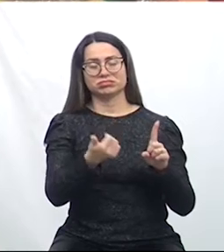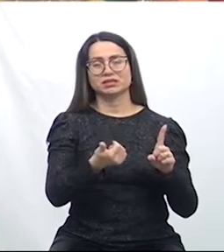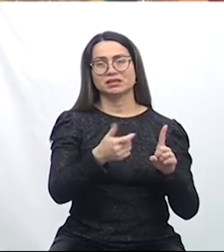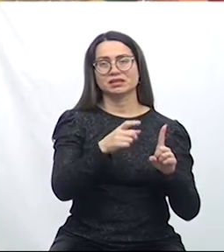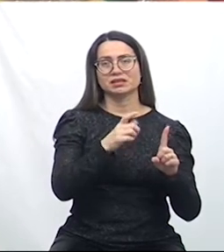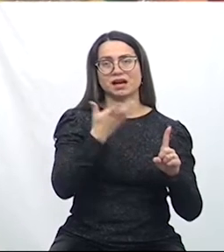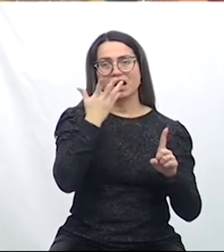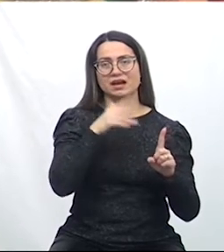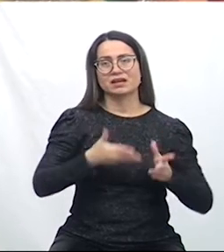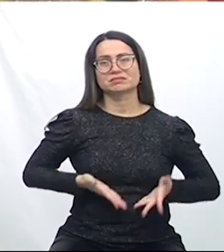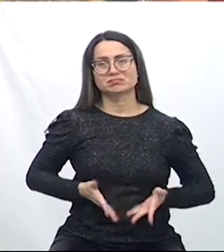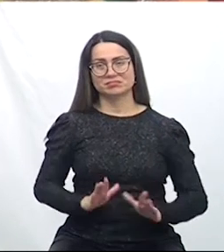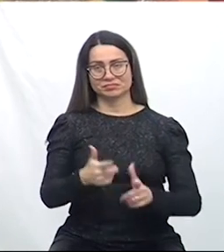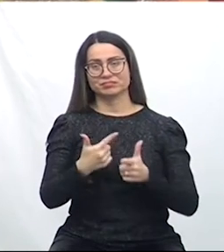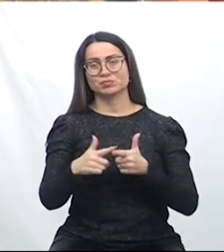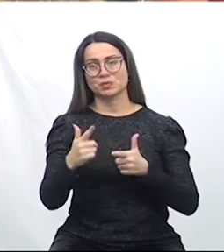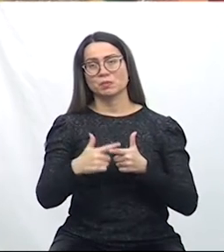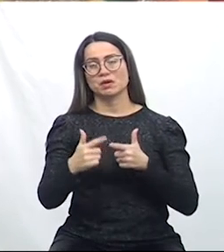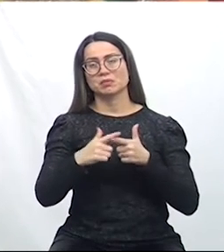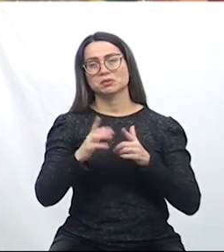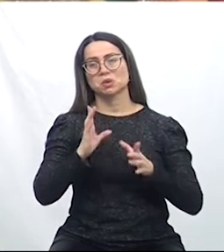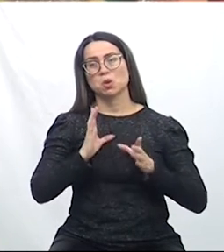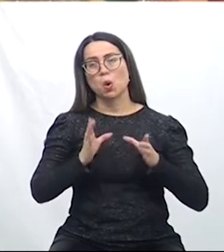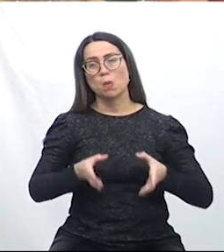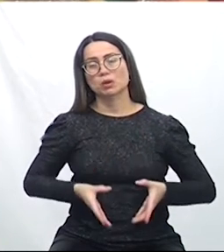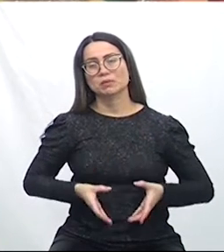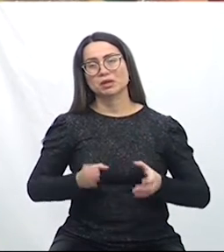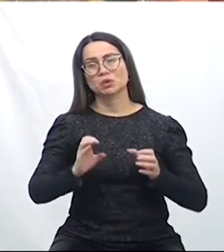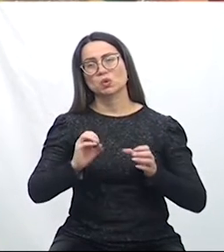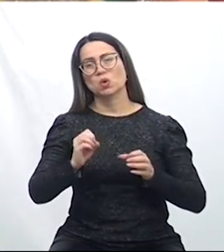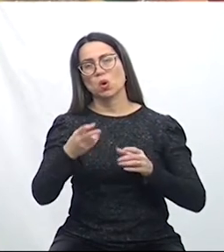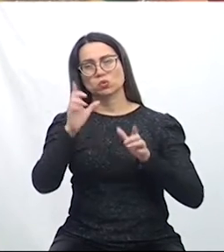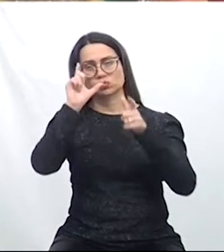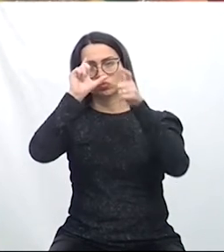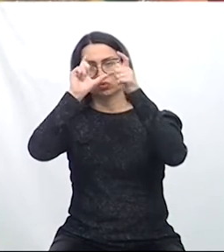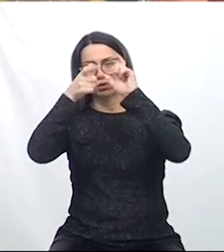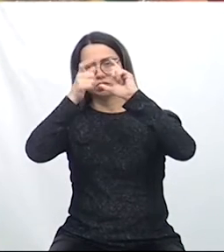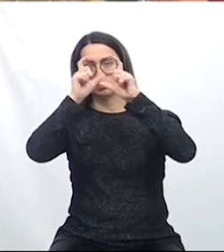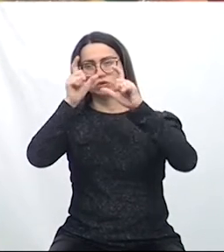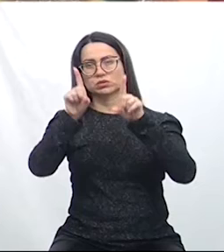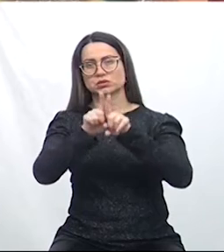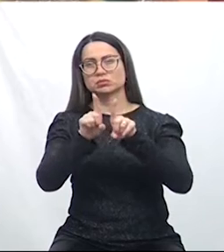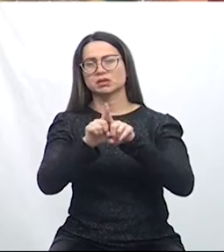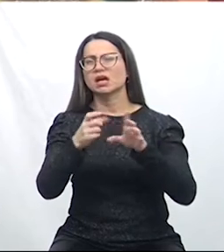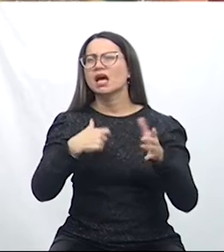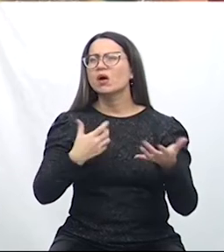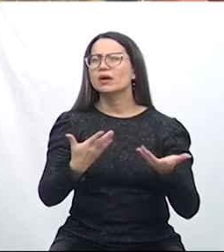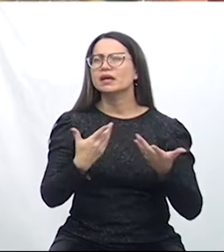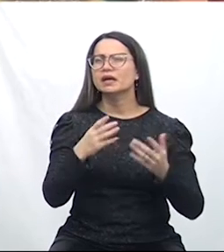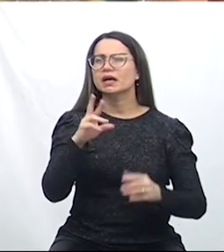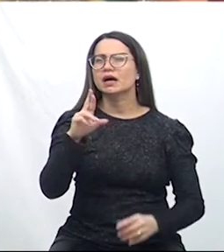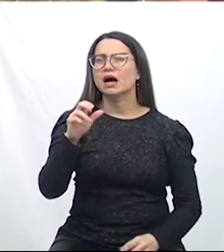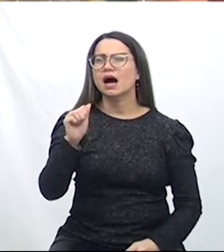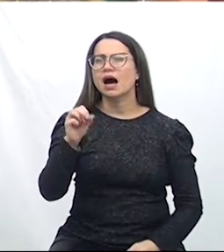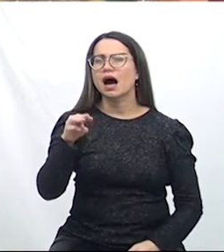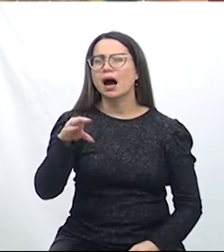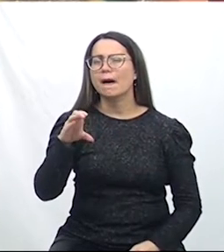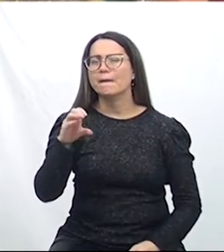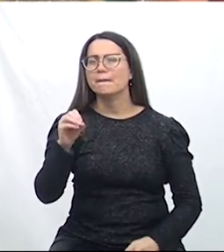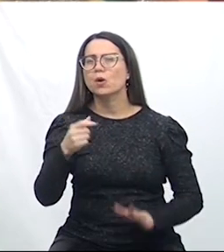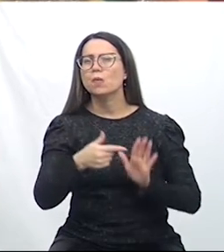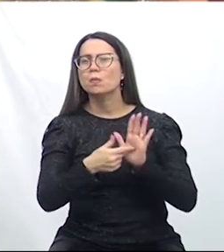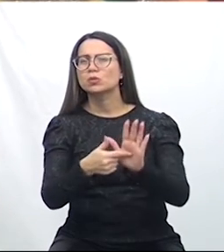Eu gostaria que o Ramon pudesse exibir um videozinho